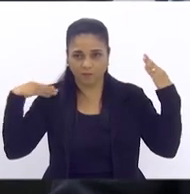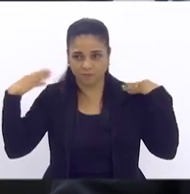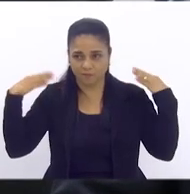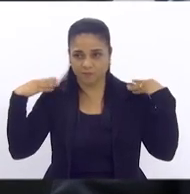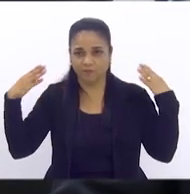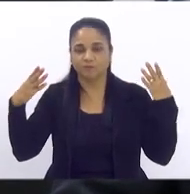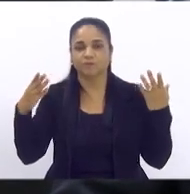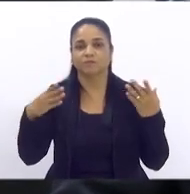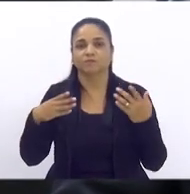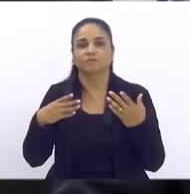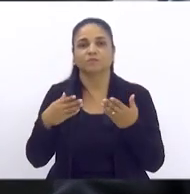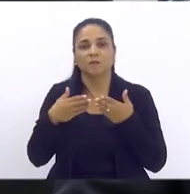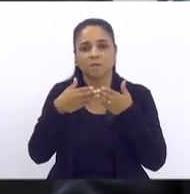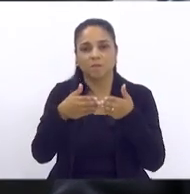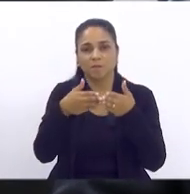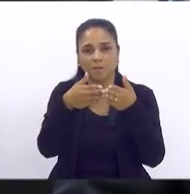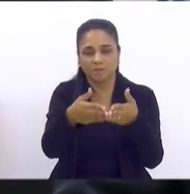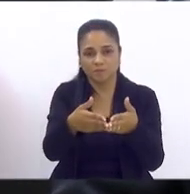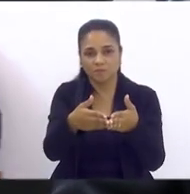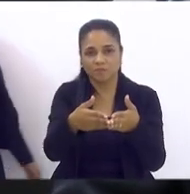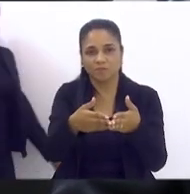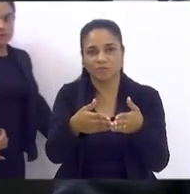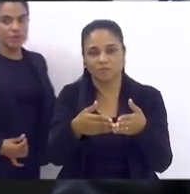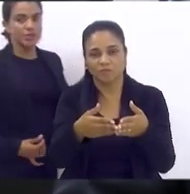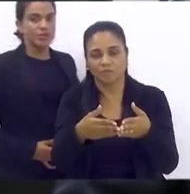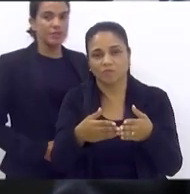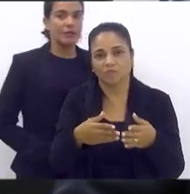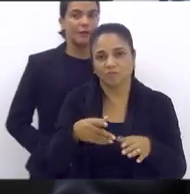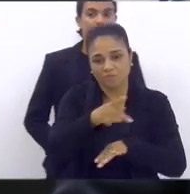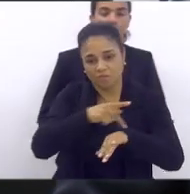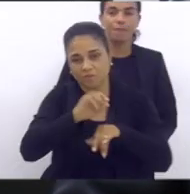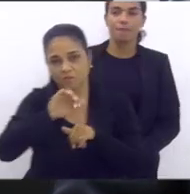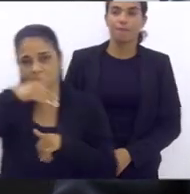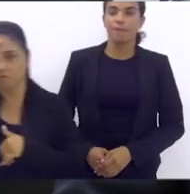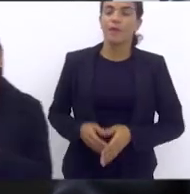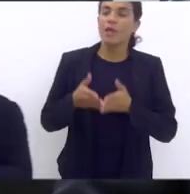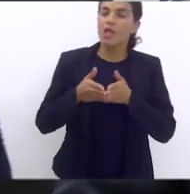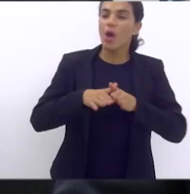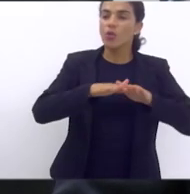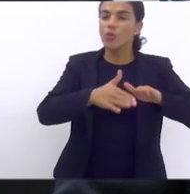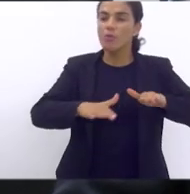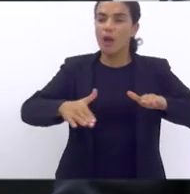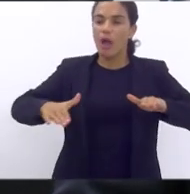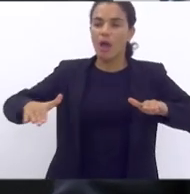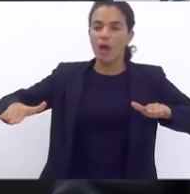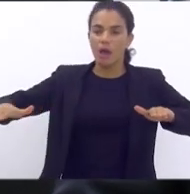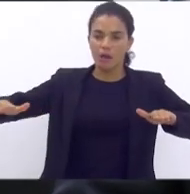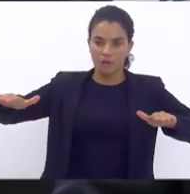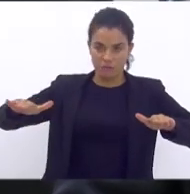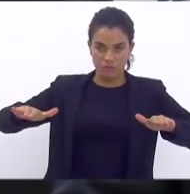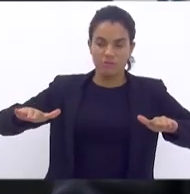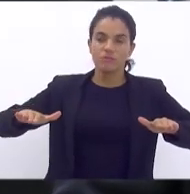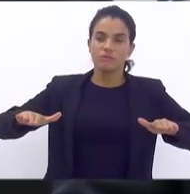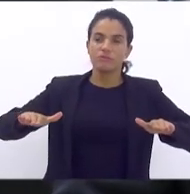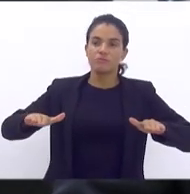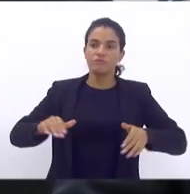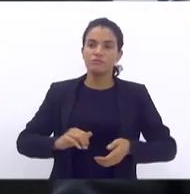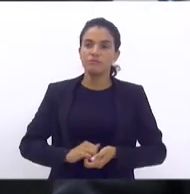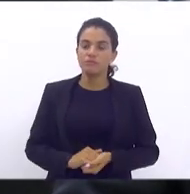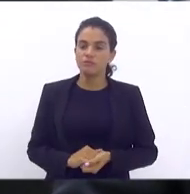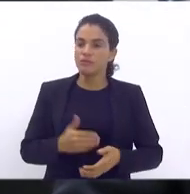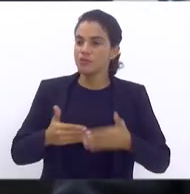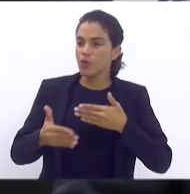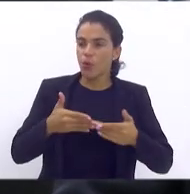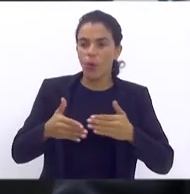assim, embarcações mercantes estrangeiras em alto mar, no caso de estarem envolvidas em qualquer